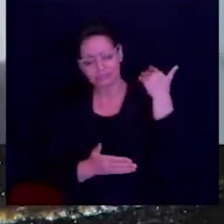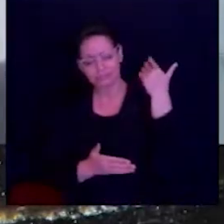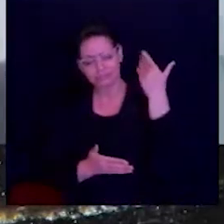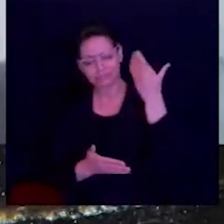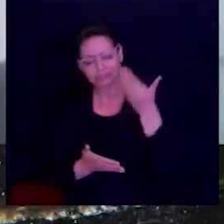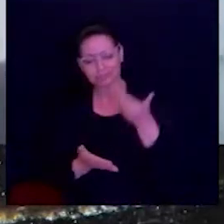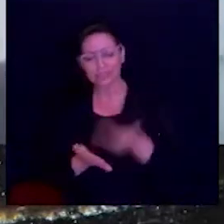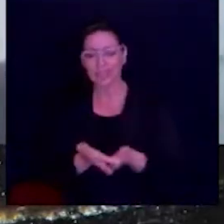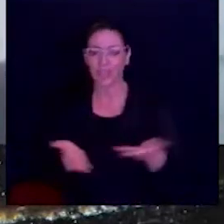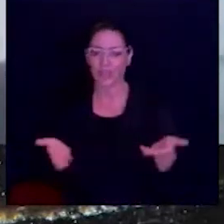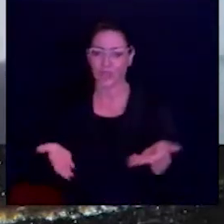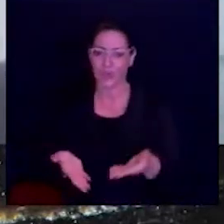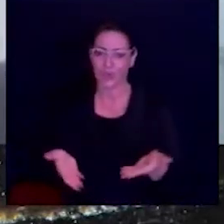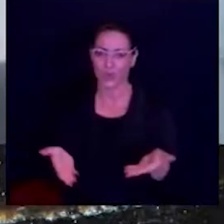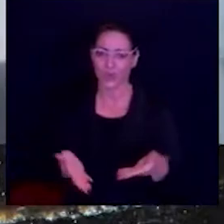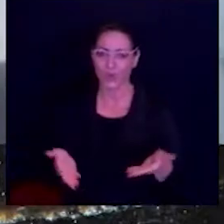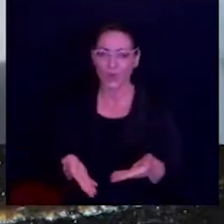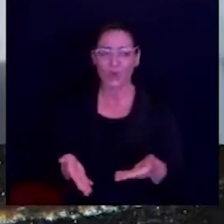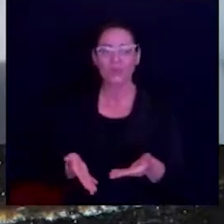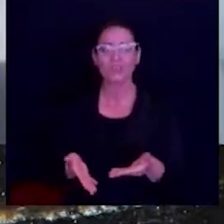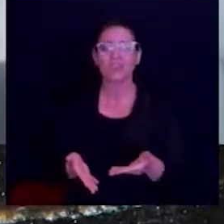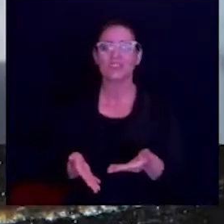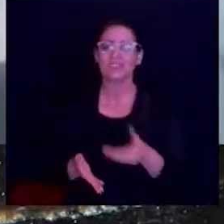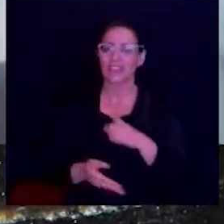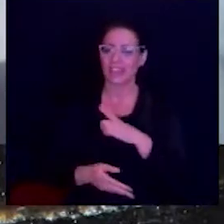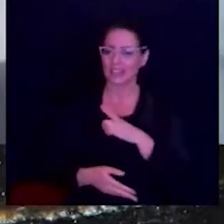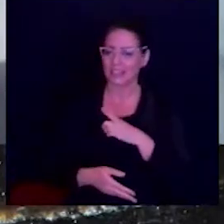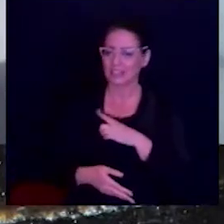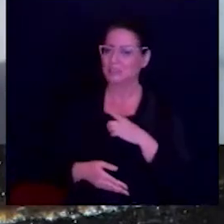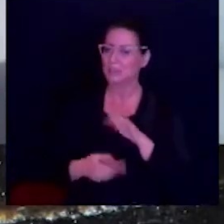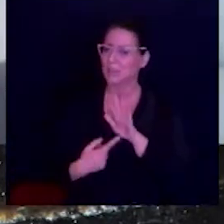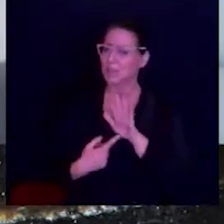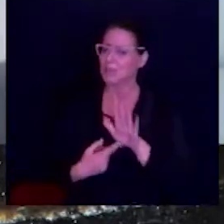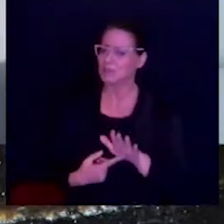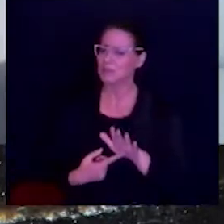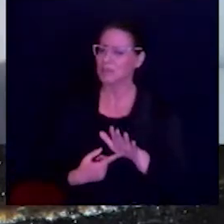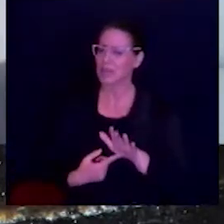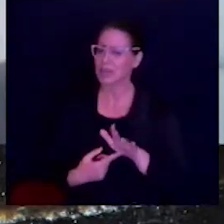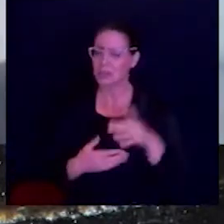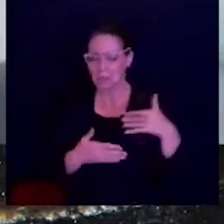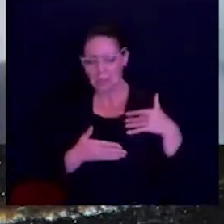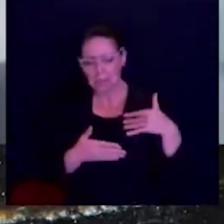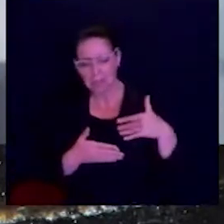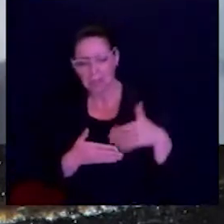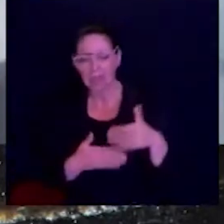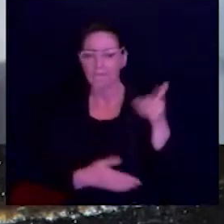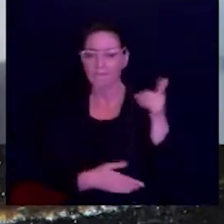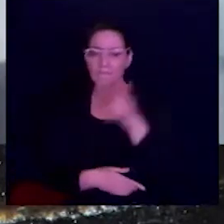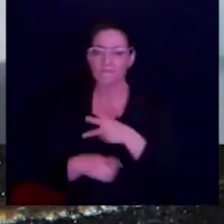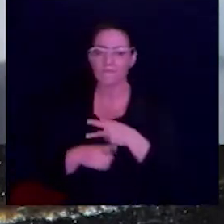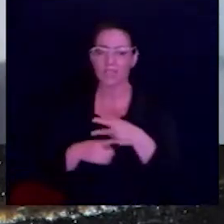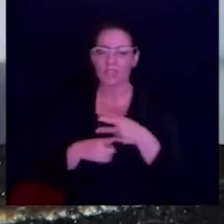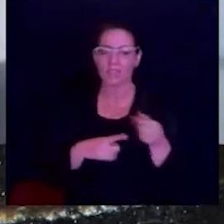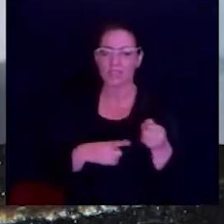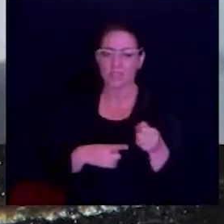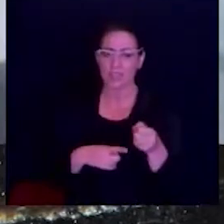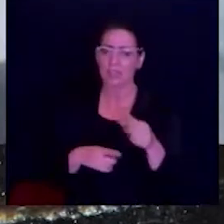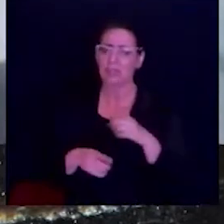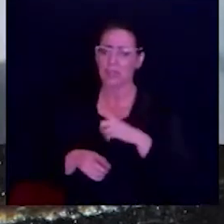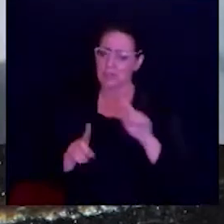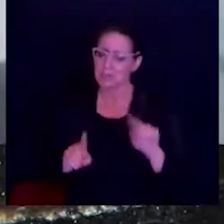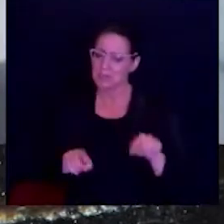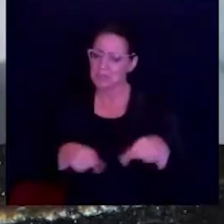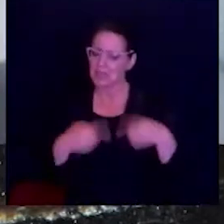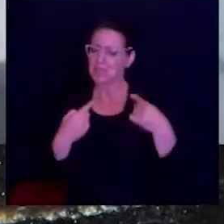para chegarmos até aqui, dos obstáculos que precisamos vencer ao longo de toda a graduação. Esses obstáculos não vieram só do âmbito